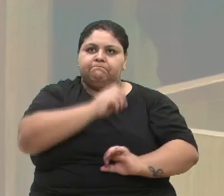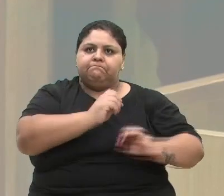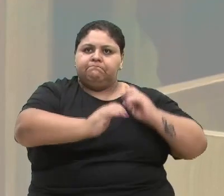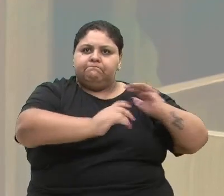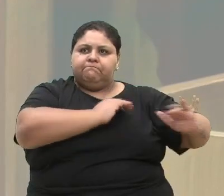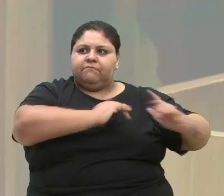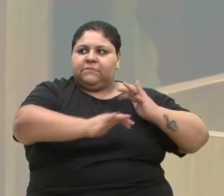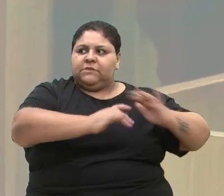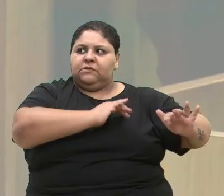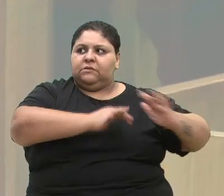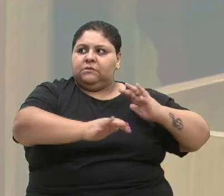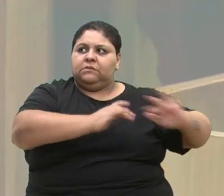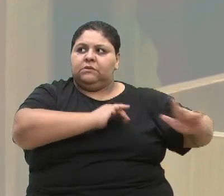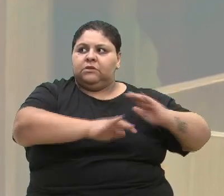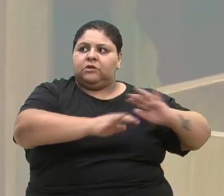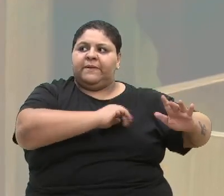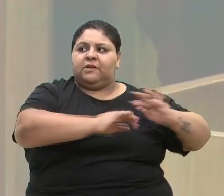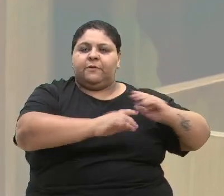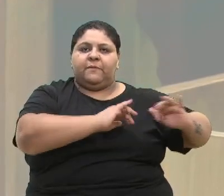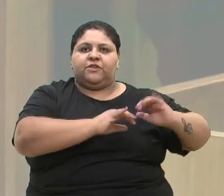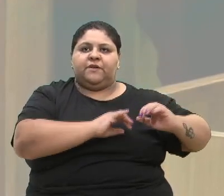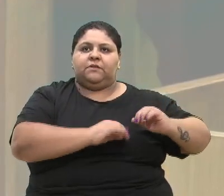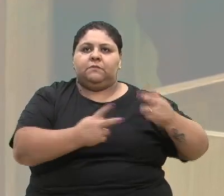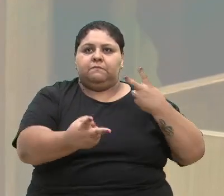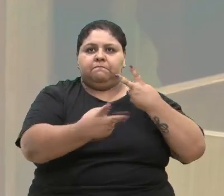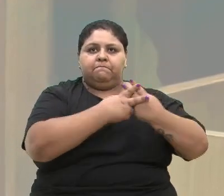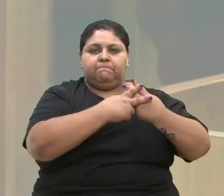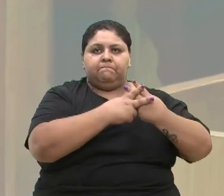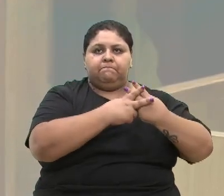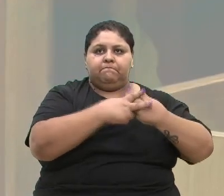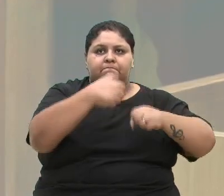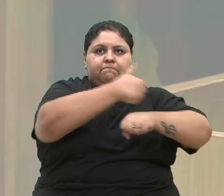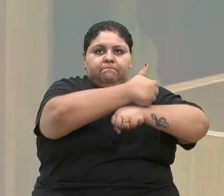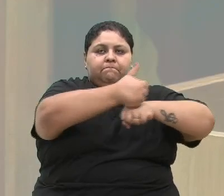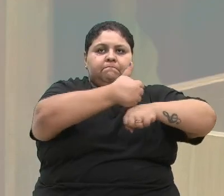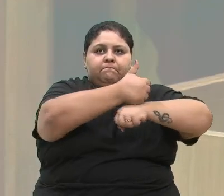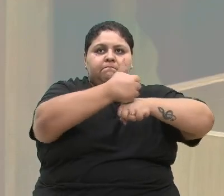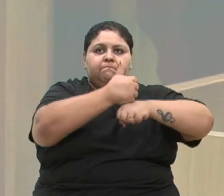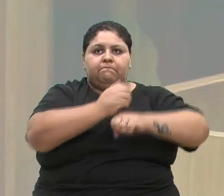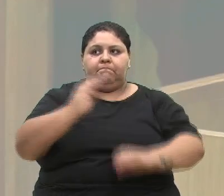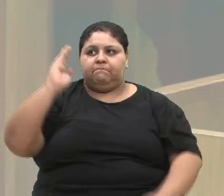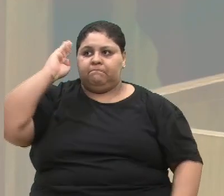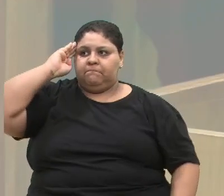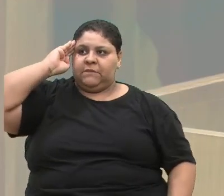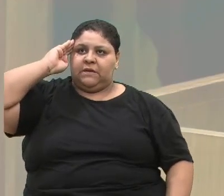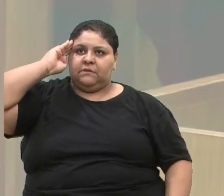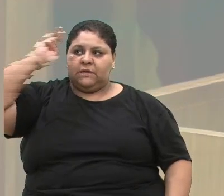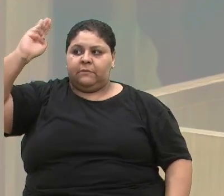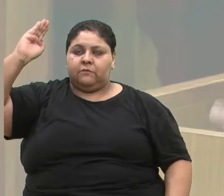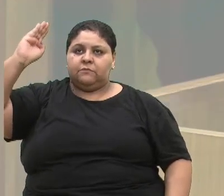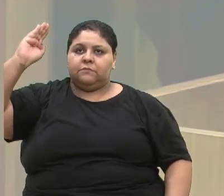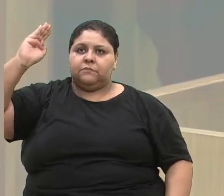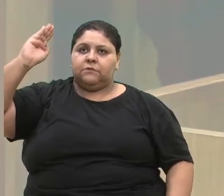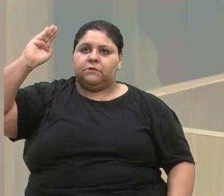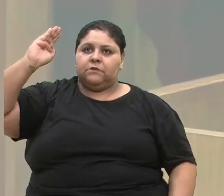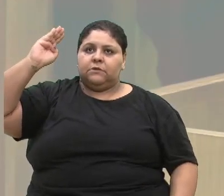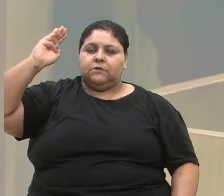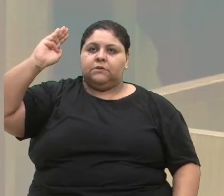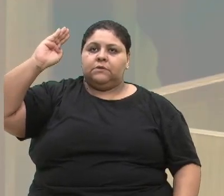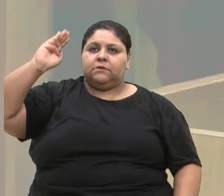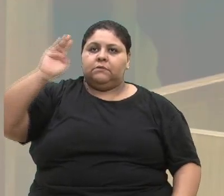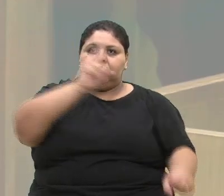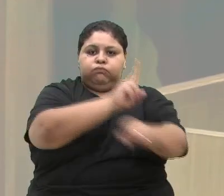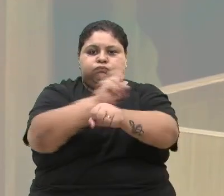locomoção, população carcerária, oficiais em áreas de fronteiras, soldados, enfim, ou pais, guardiões